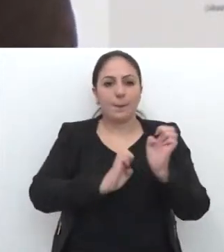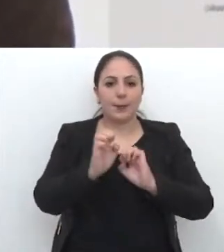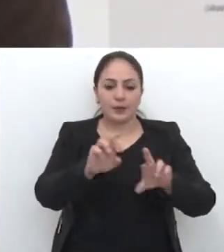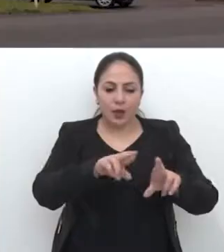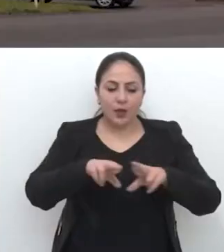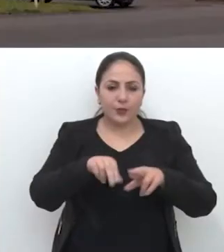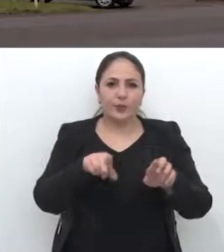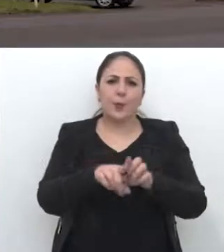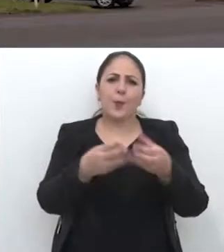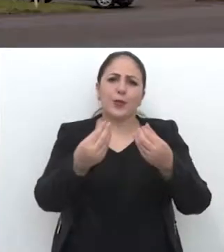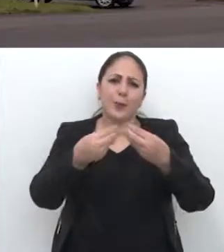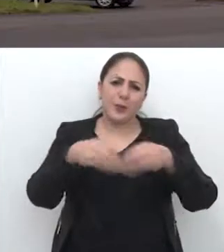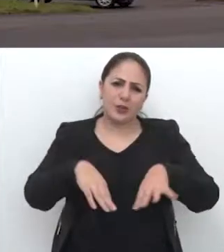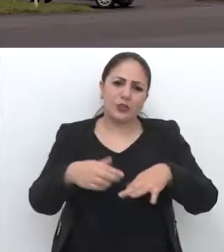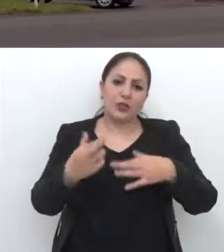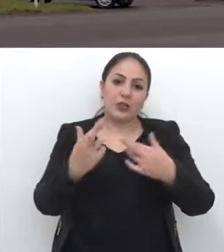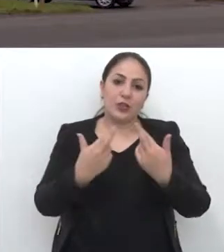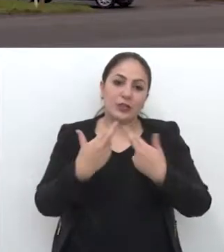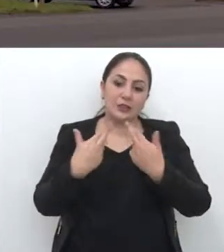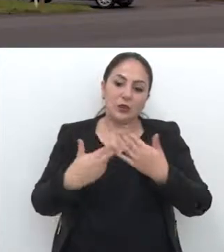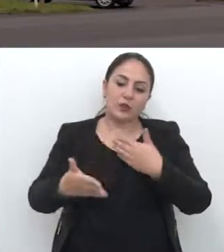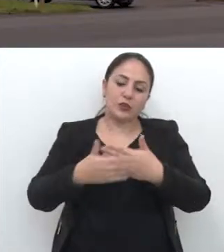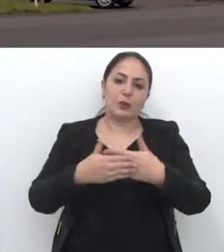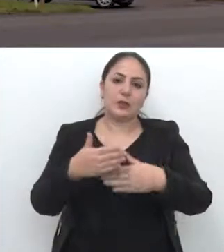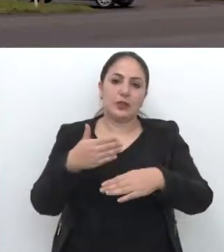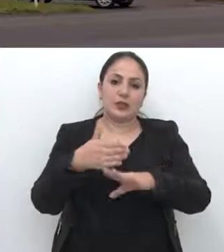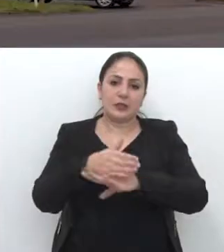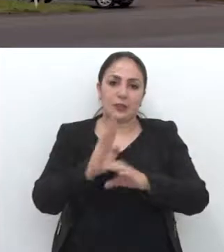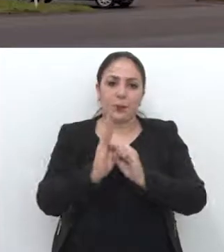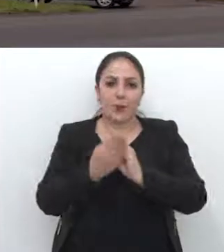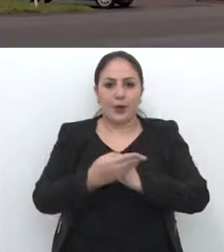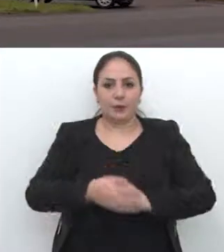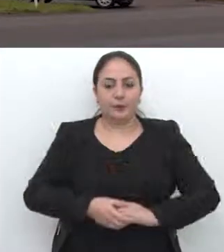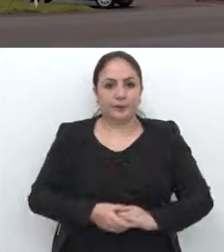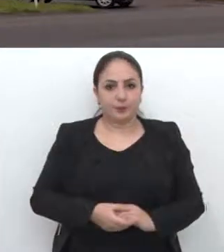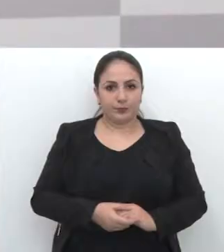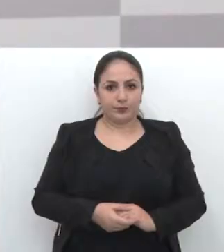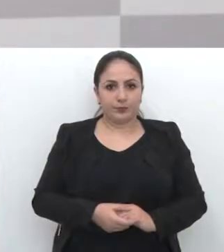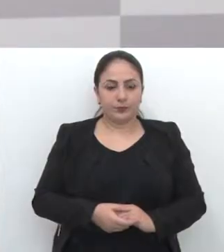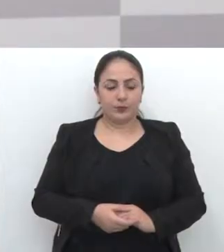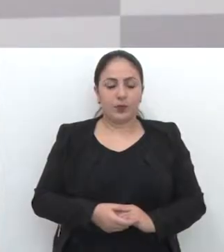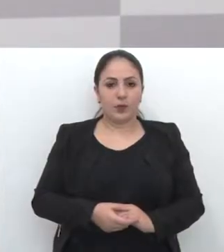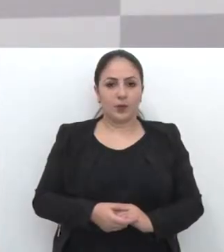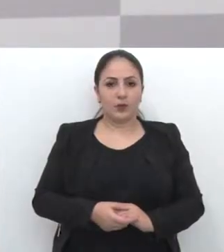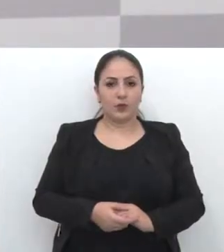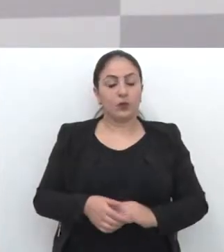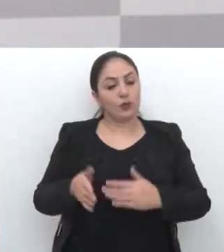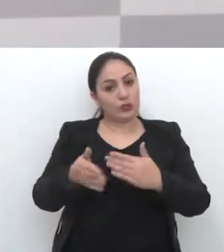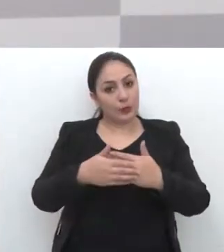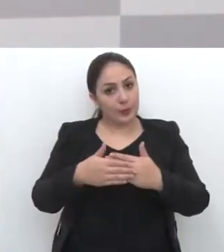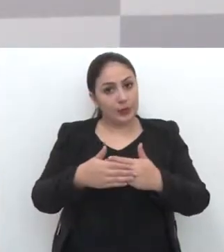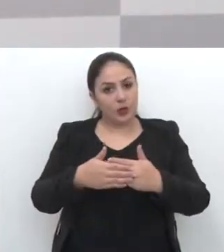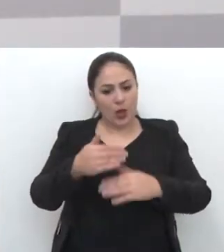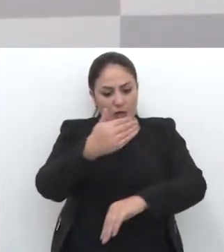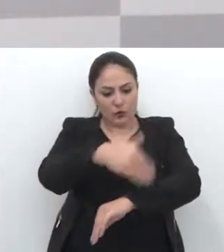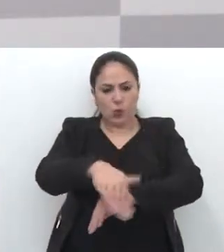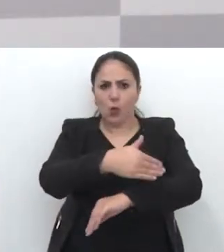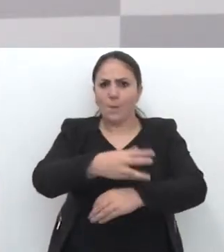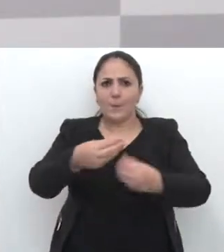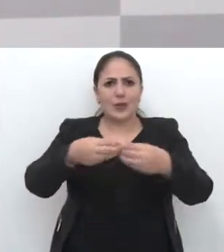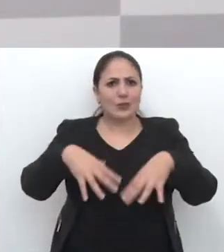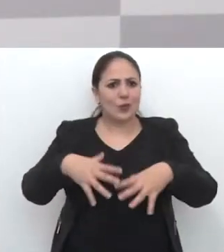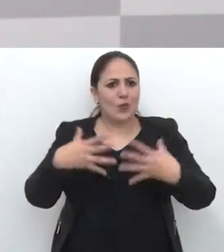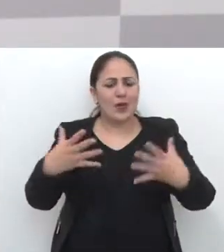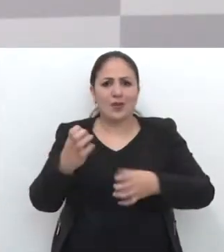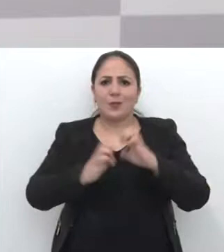da região terão muitos prejuízos com o fechamento do acesso ao bairro. O fechamento das vias irá prejudicar ali um